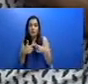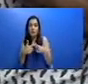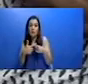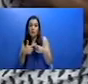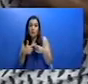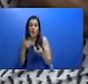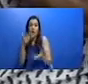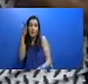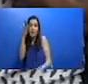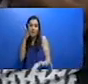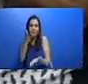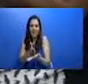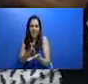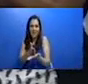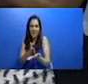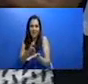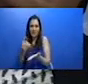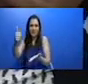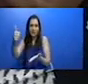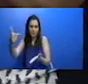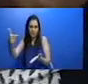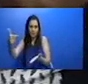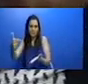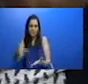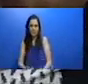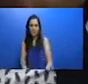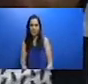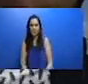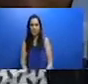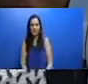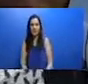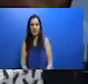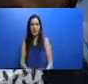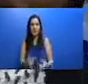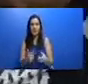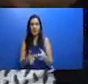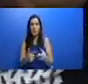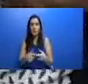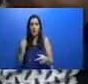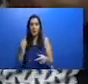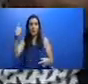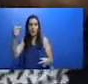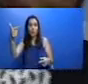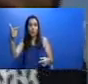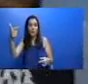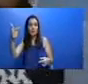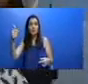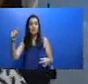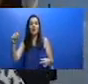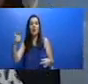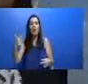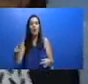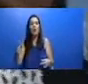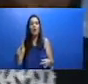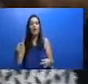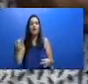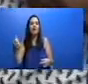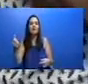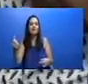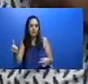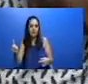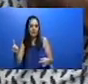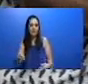Então, quando eu tenho 6, eu posso falar meia dúzia, porque uma dúzia, 12. A dúzia pode